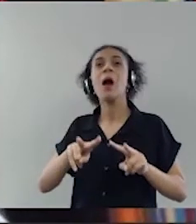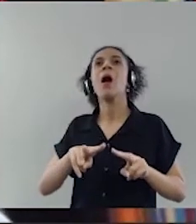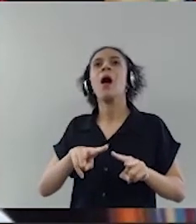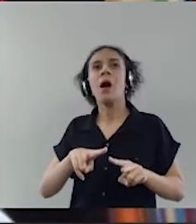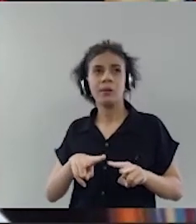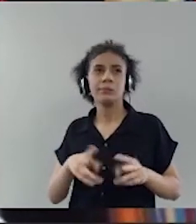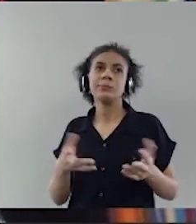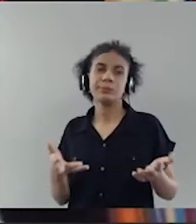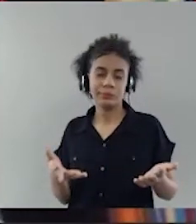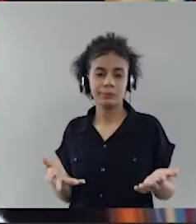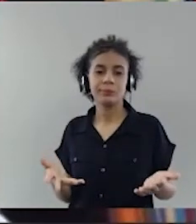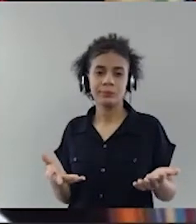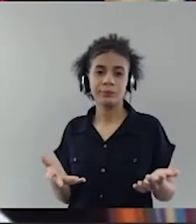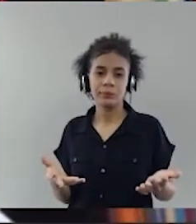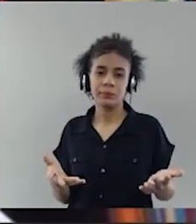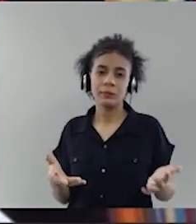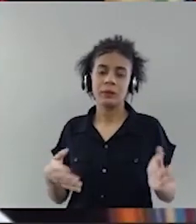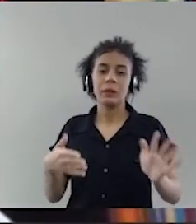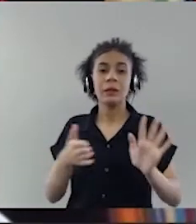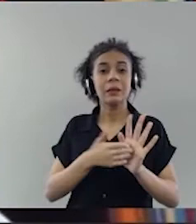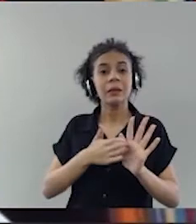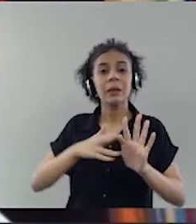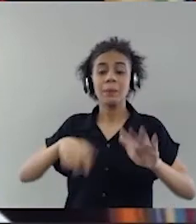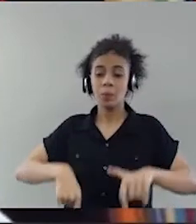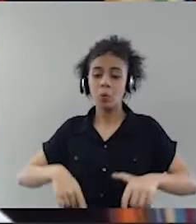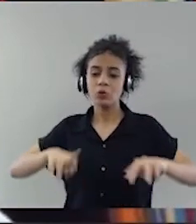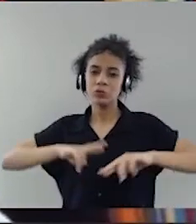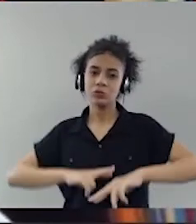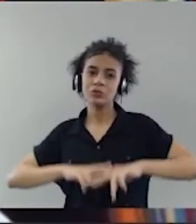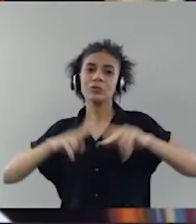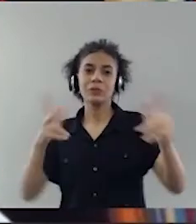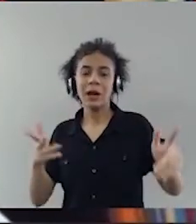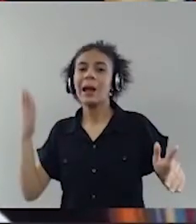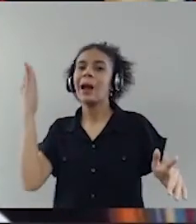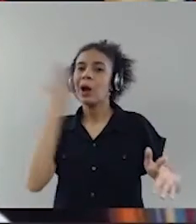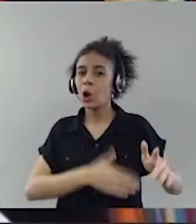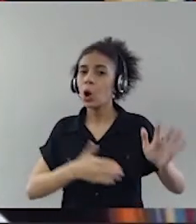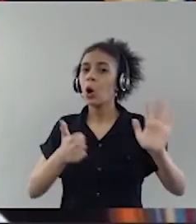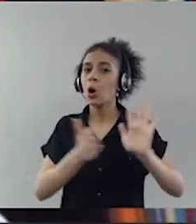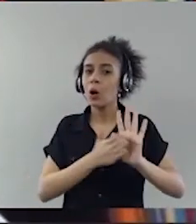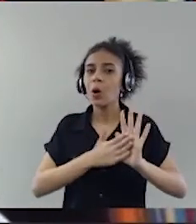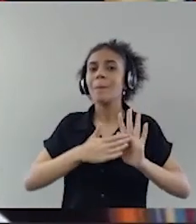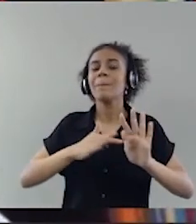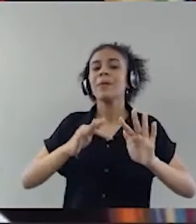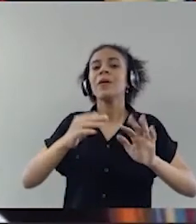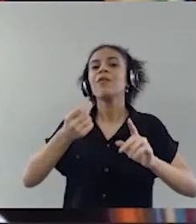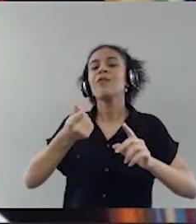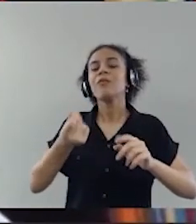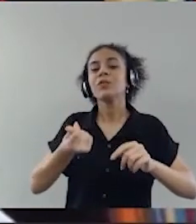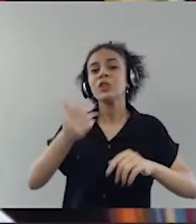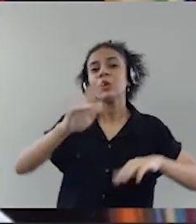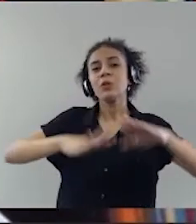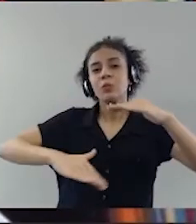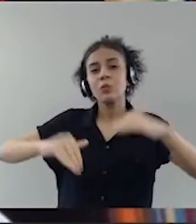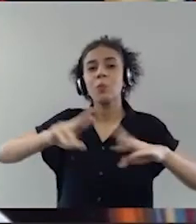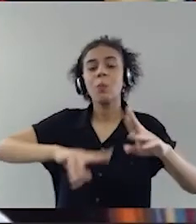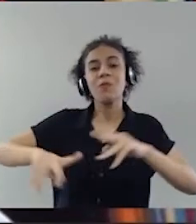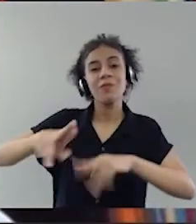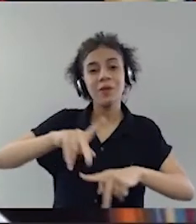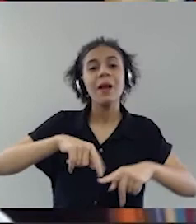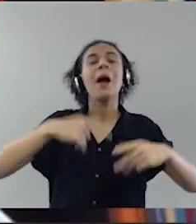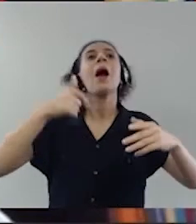fatos supervenientes, circunstâncias excepcionais, que comprovadamente alterem os valores praticados em mercados, seria